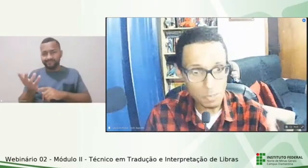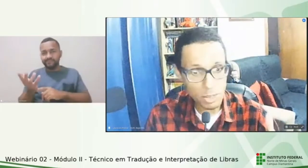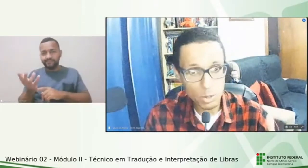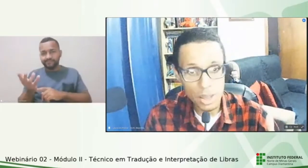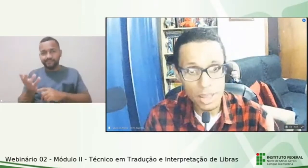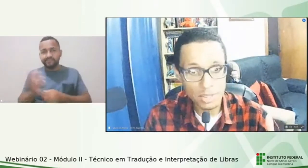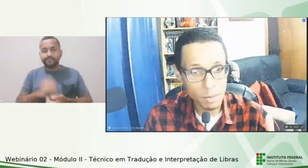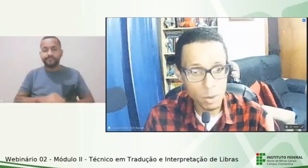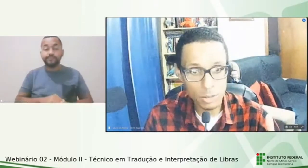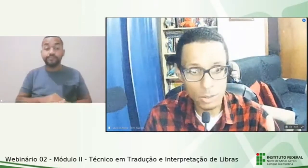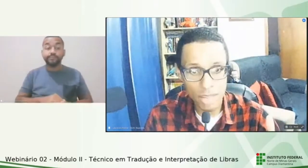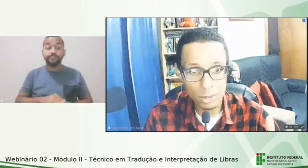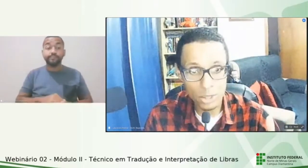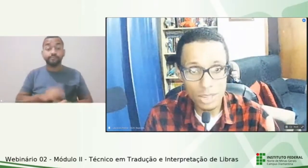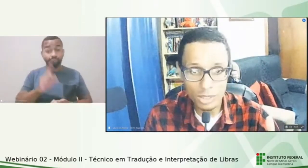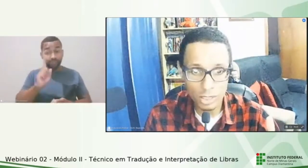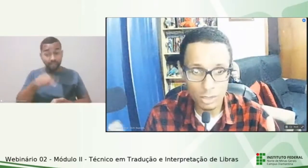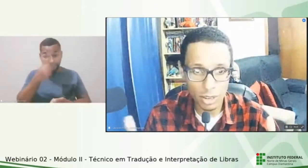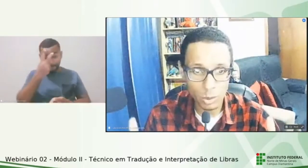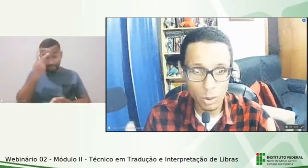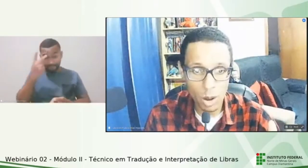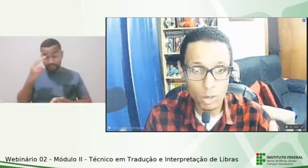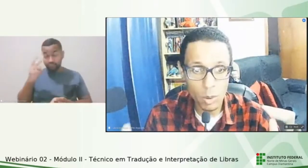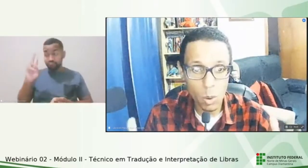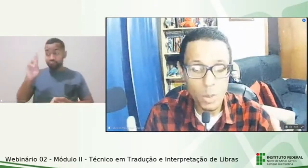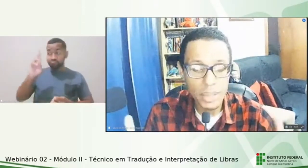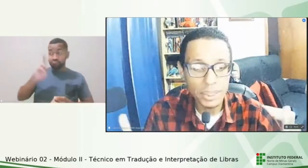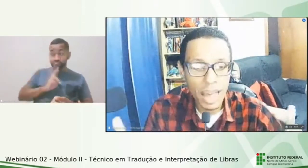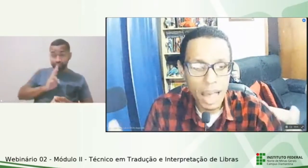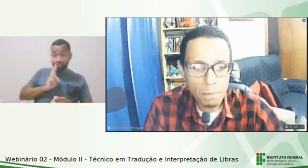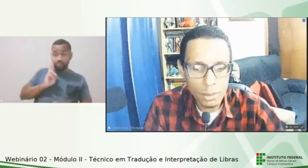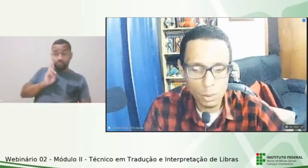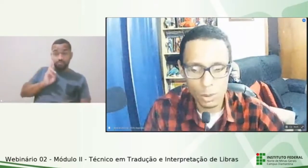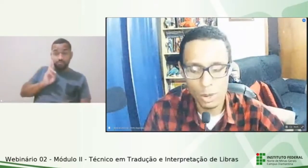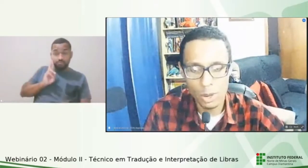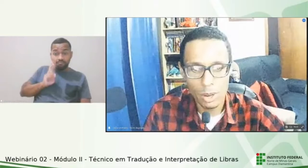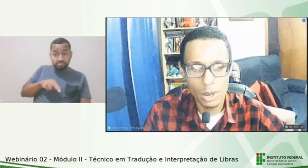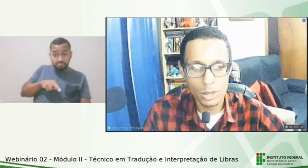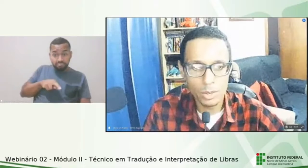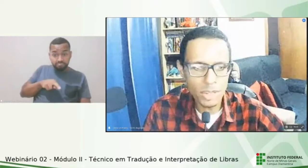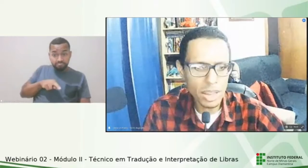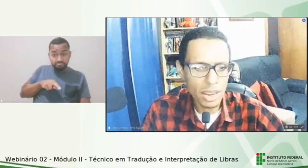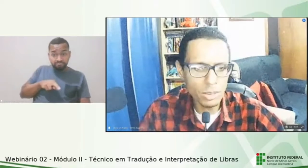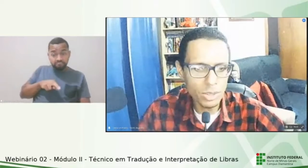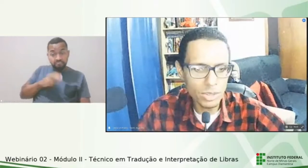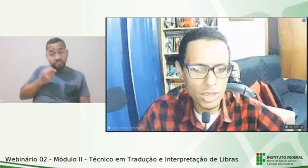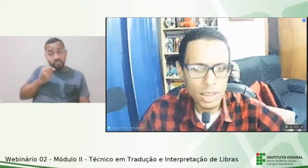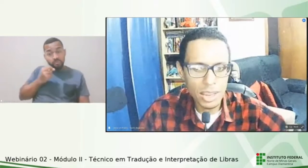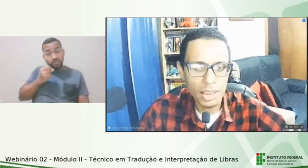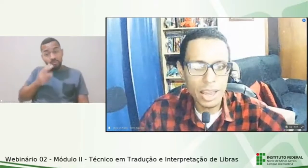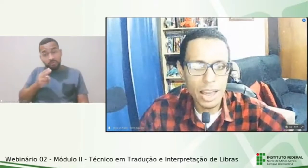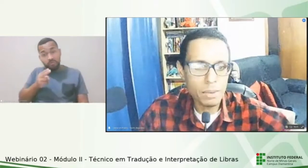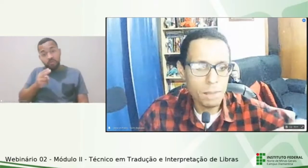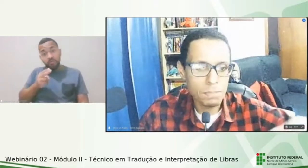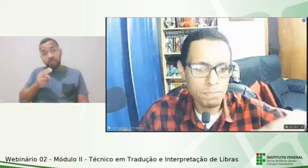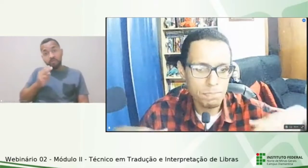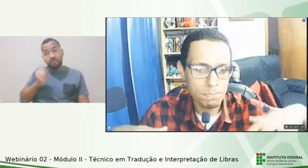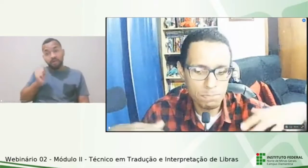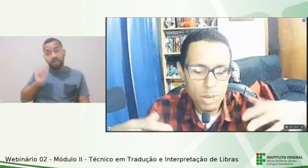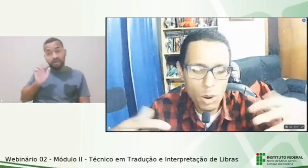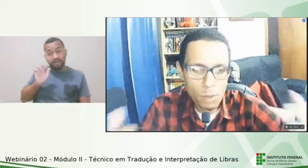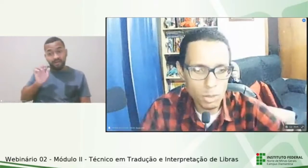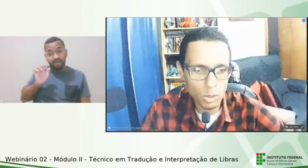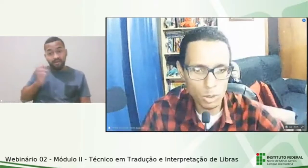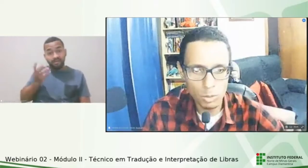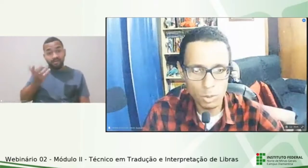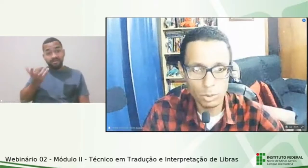Quando a pessoa recebe o resultado de insatisfatório ou inapto, não está querendo dizer que ela é a